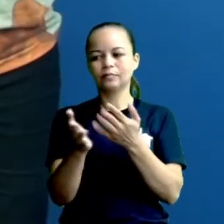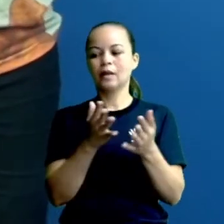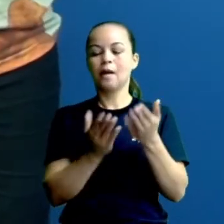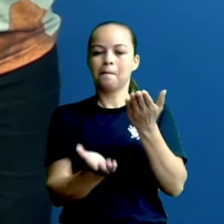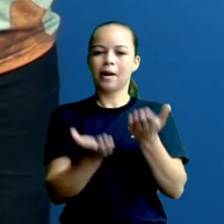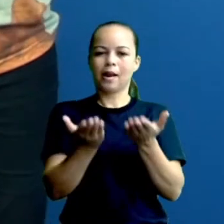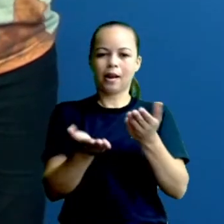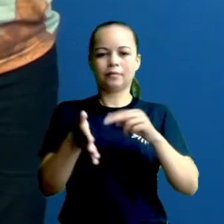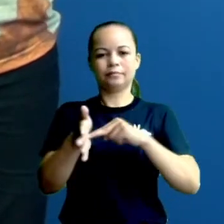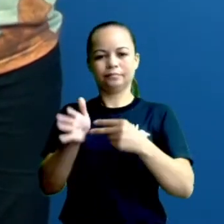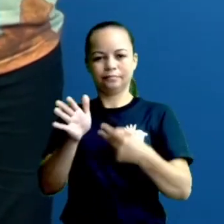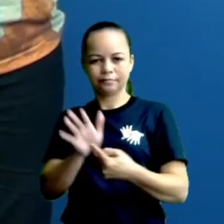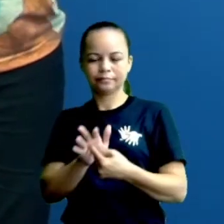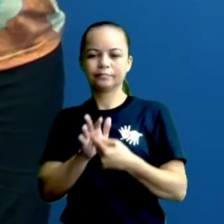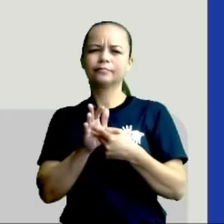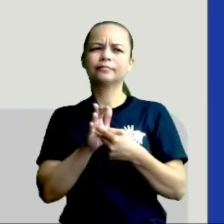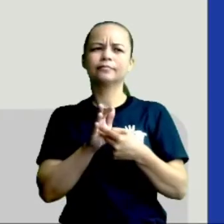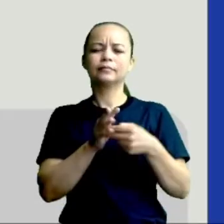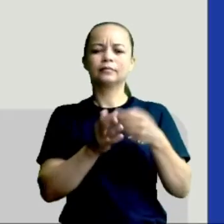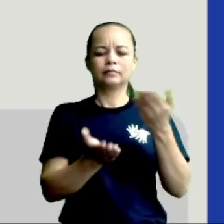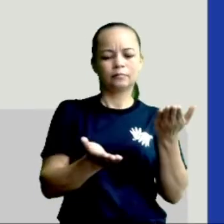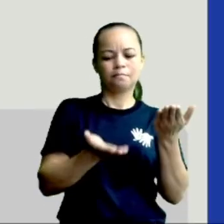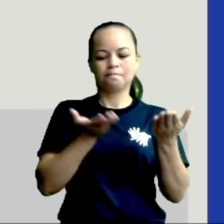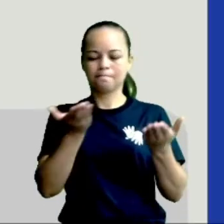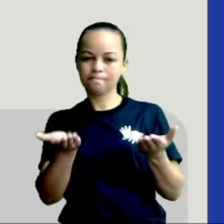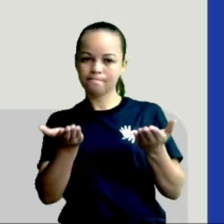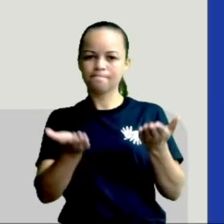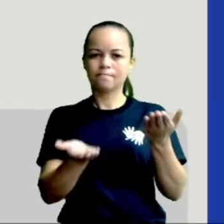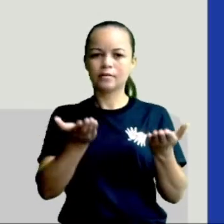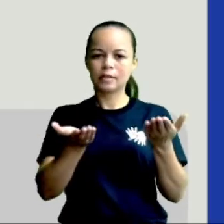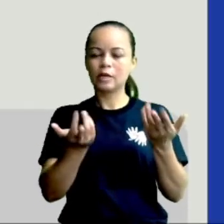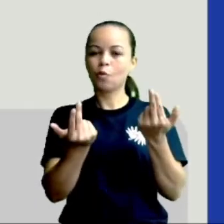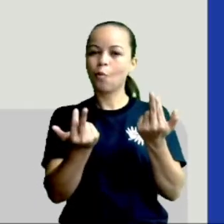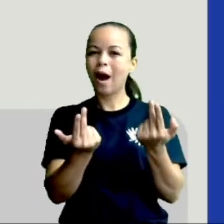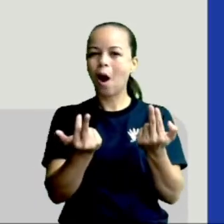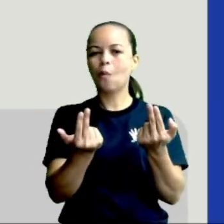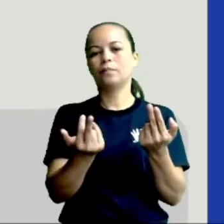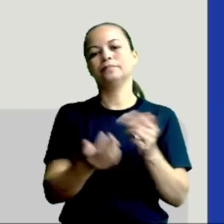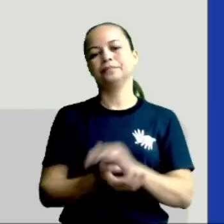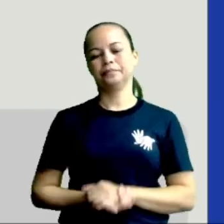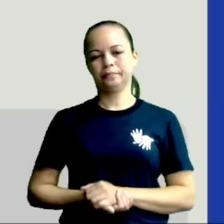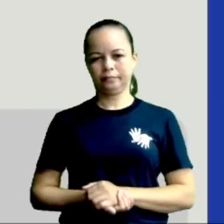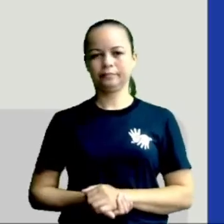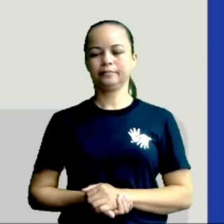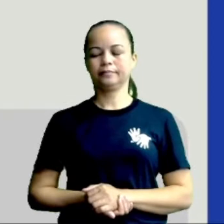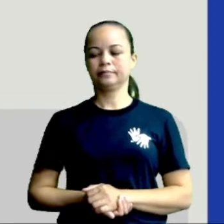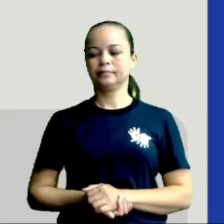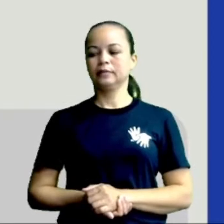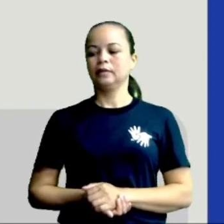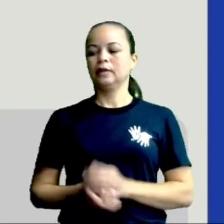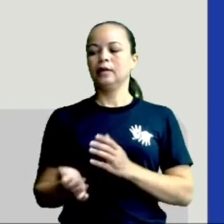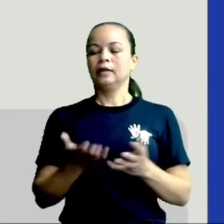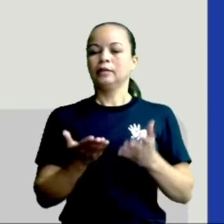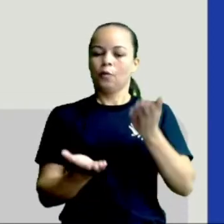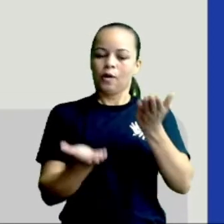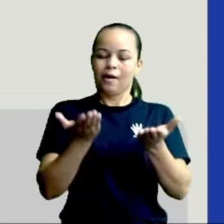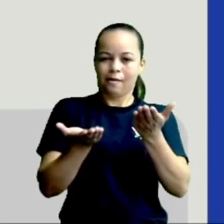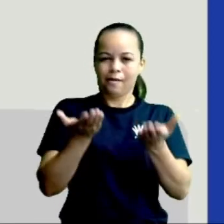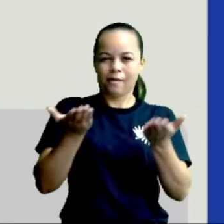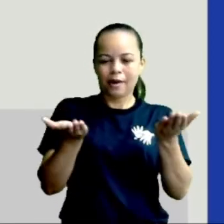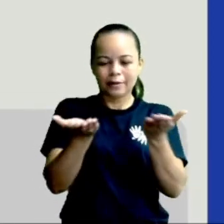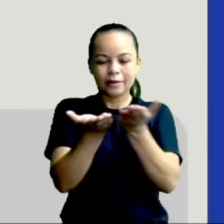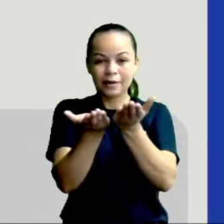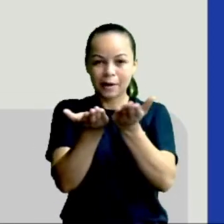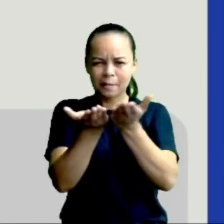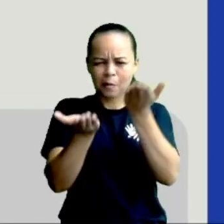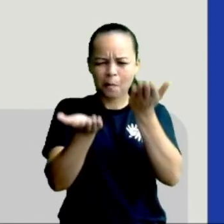equilibradas significam que os pesos em cada um de seus pratos são iguais tá então equilibrou